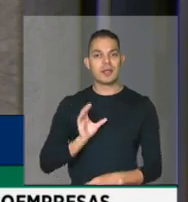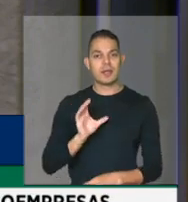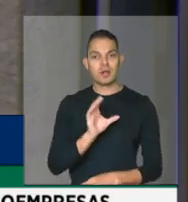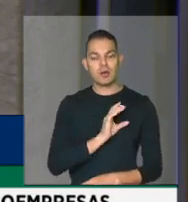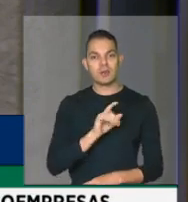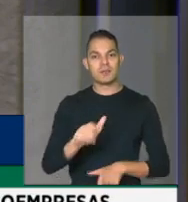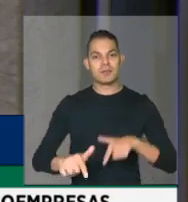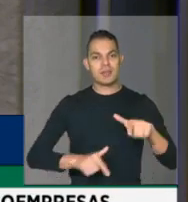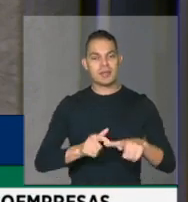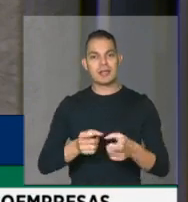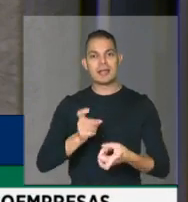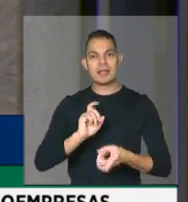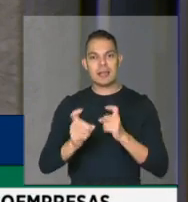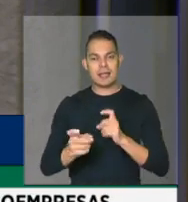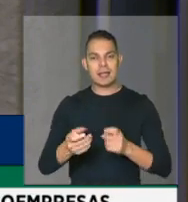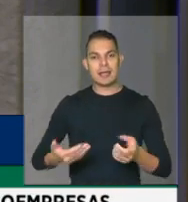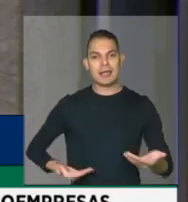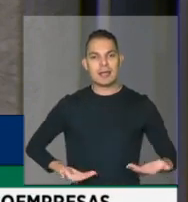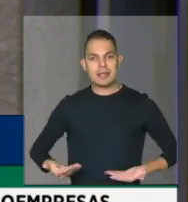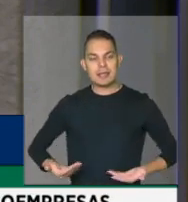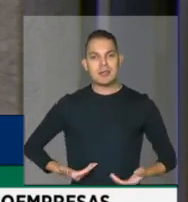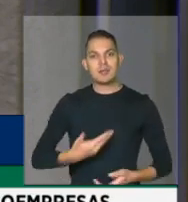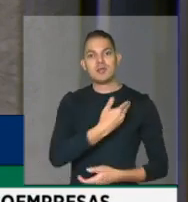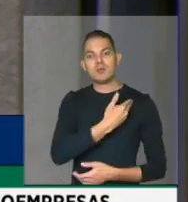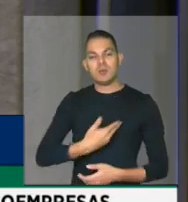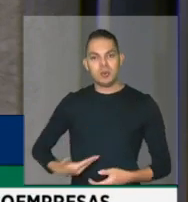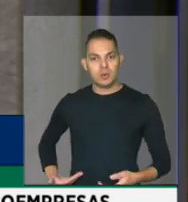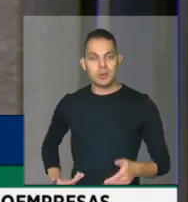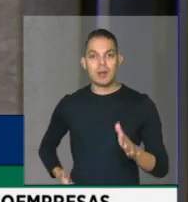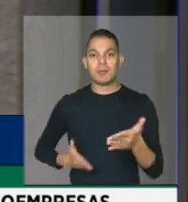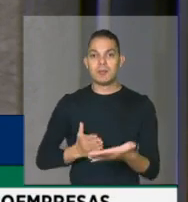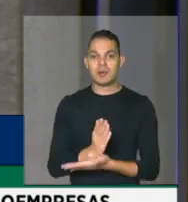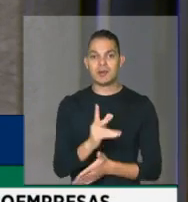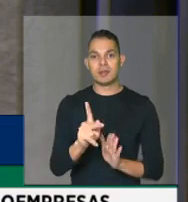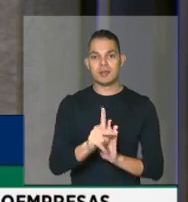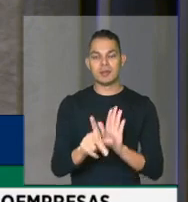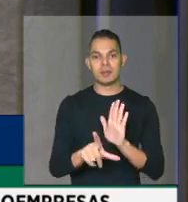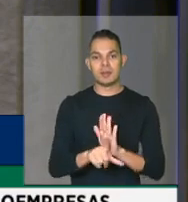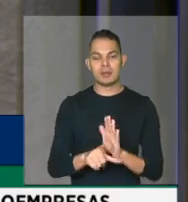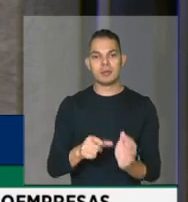Trabalho, de Administração e Serviço Público, CETASP, pela aprovação do projeto de lei número